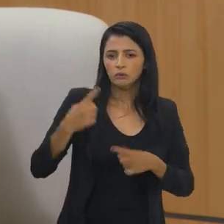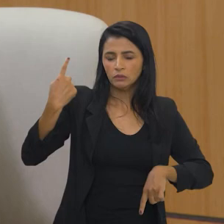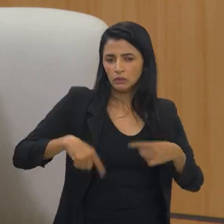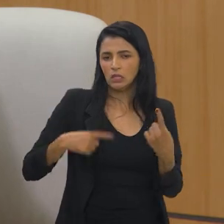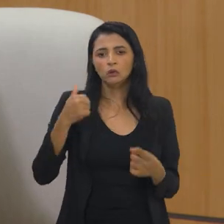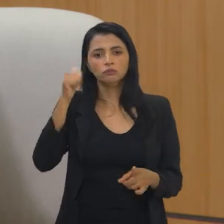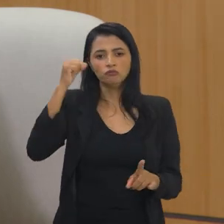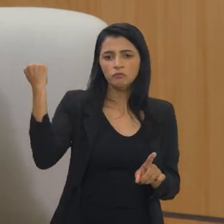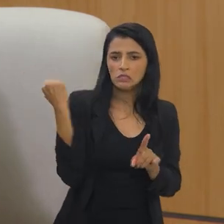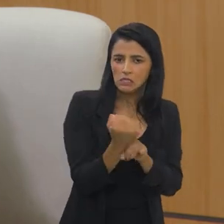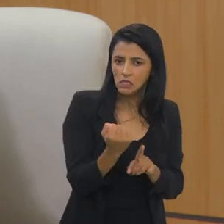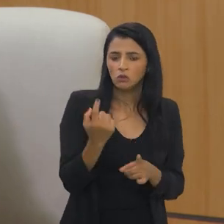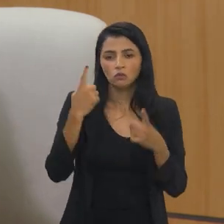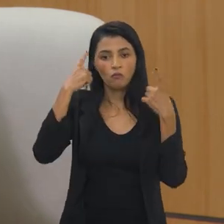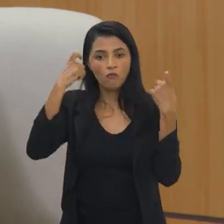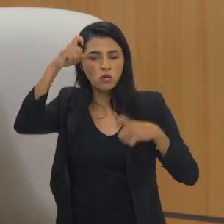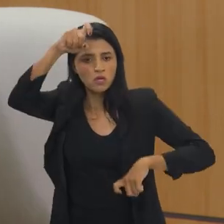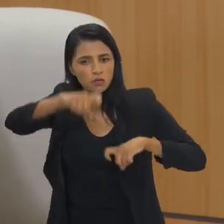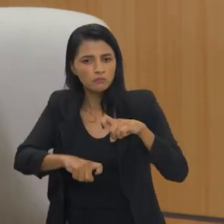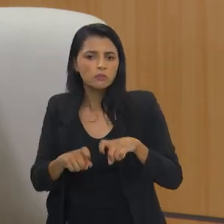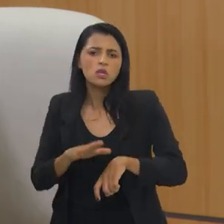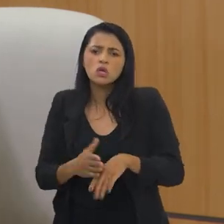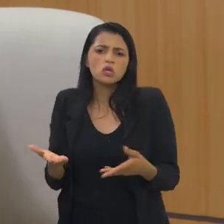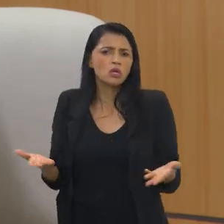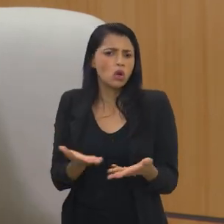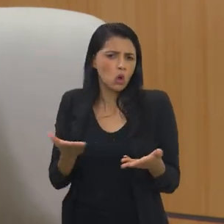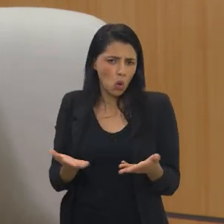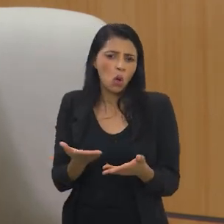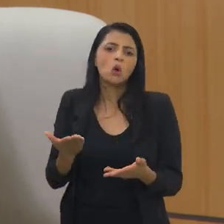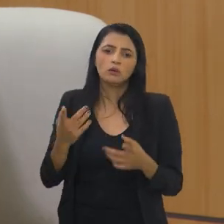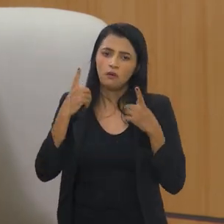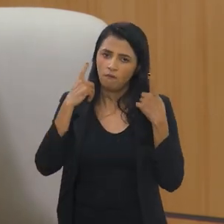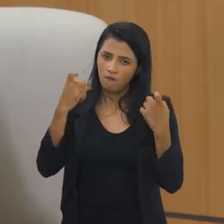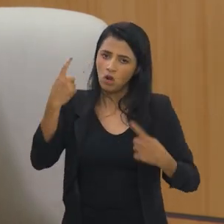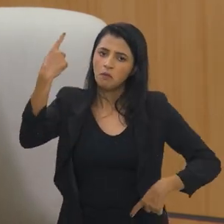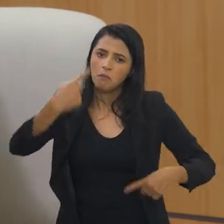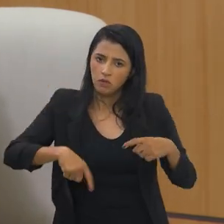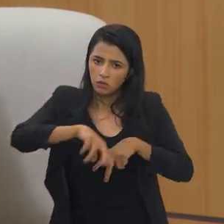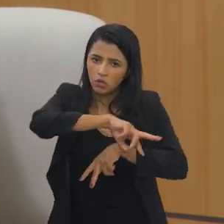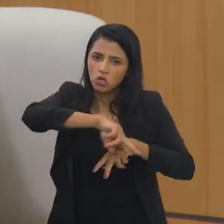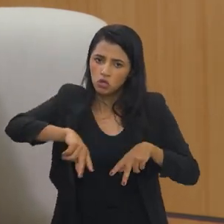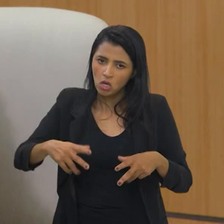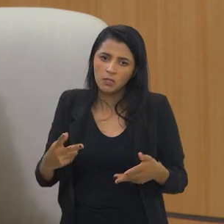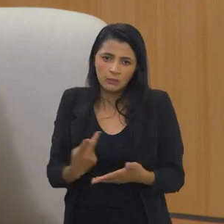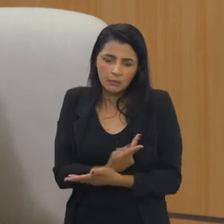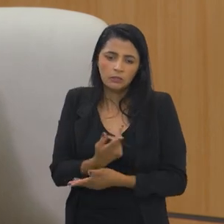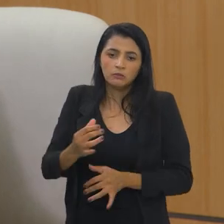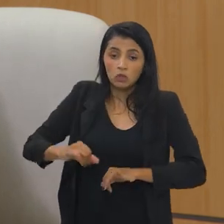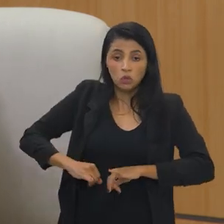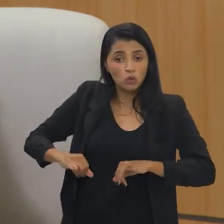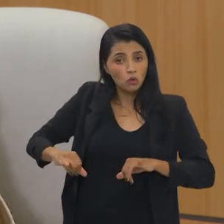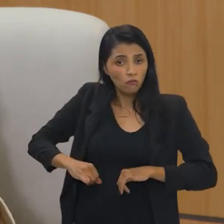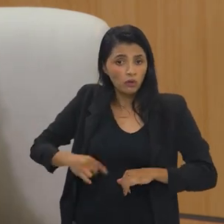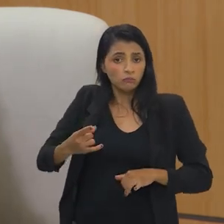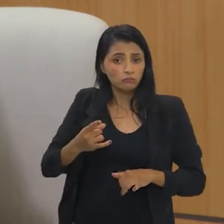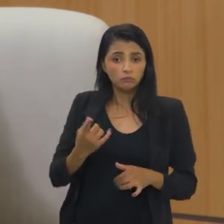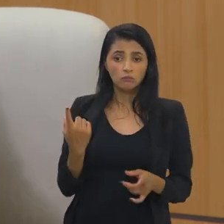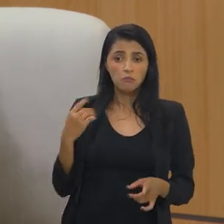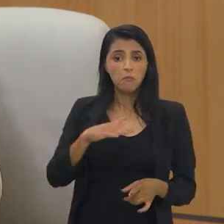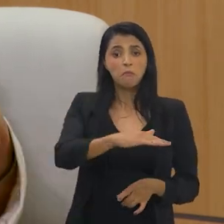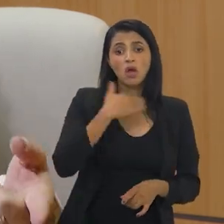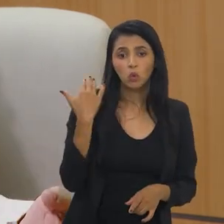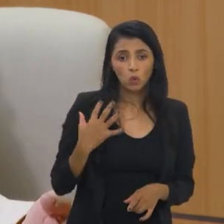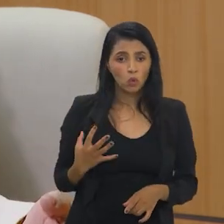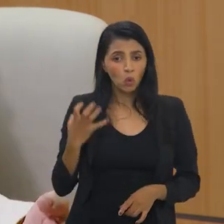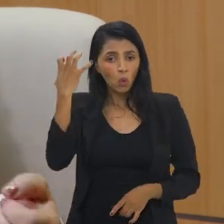a discussão do feminicídio da violência sexual e agora nesse momento qual a questão da violência política de gênero que estão sofrendo